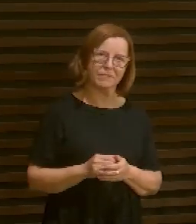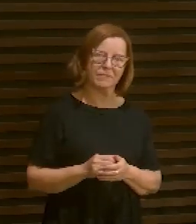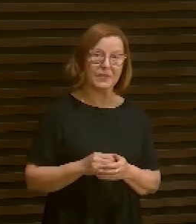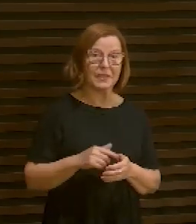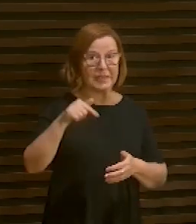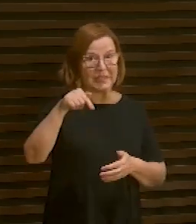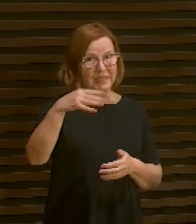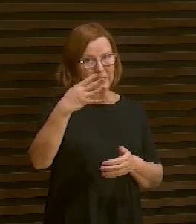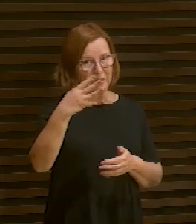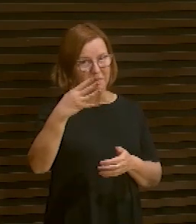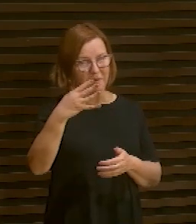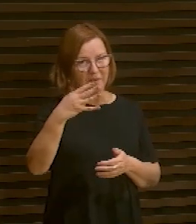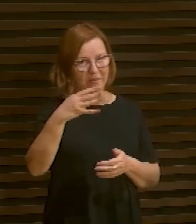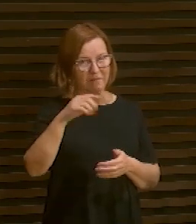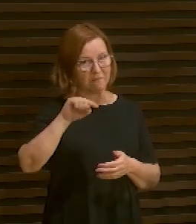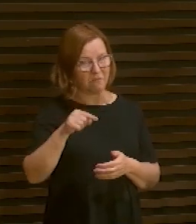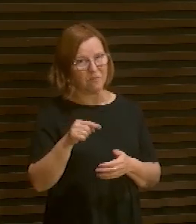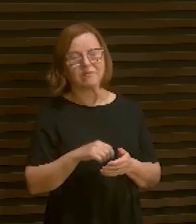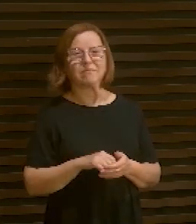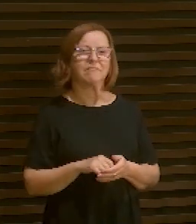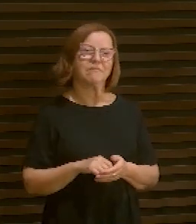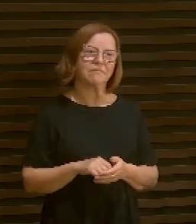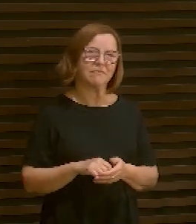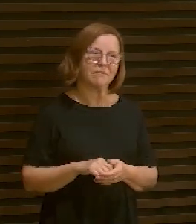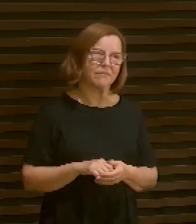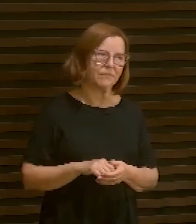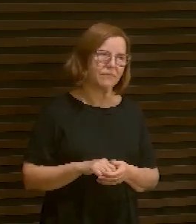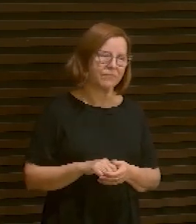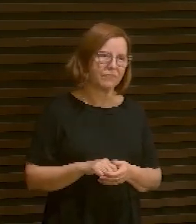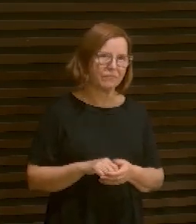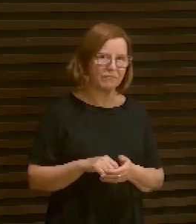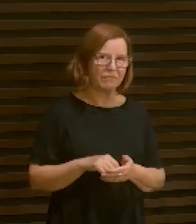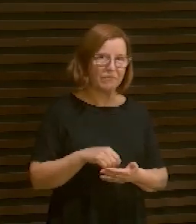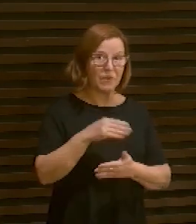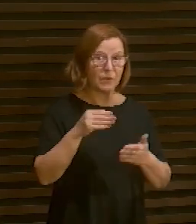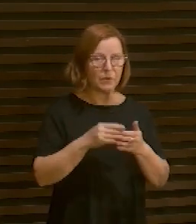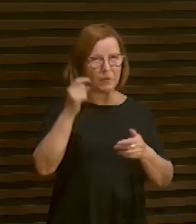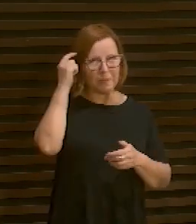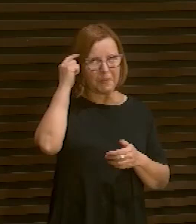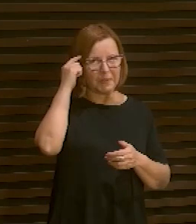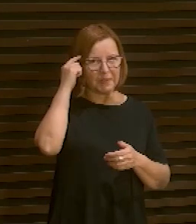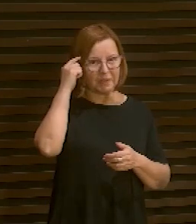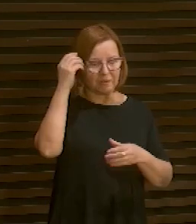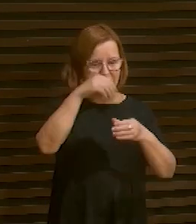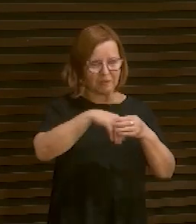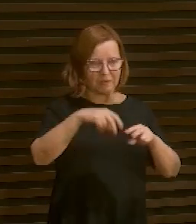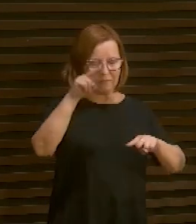74. Tudo dentro de uma cela de prisão.